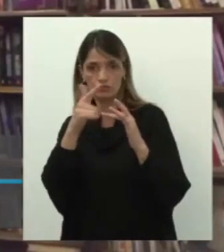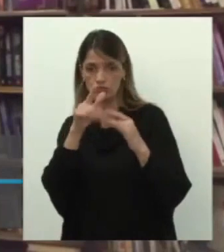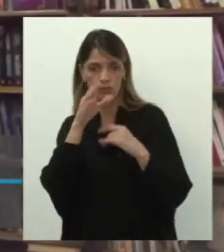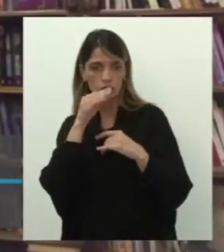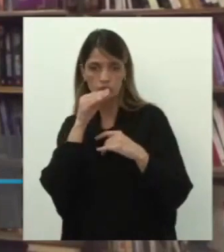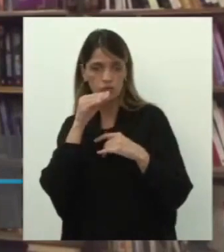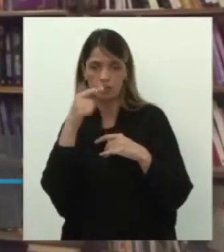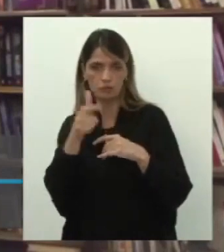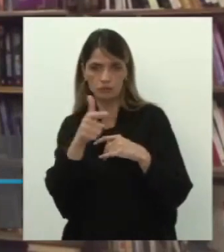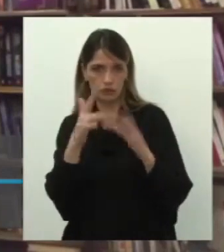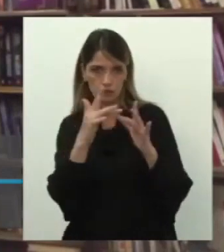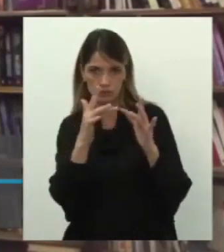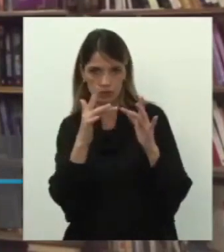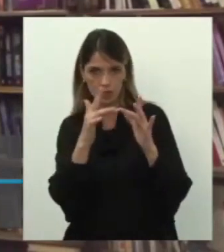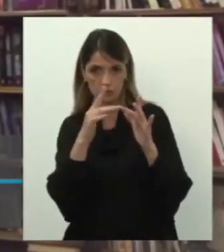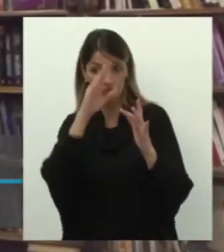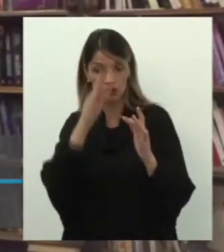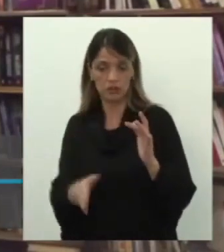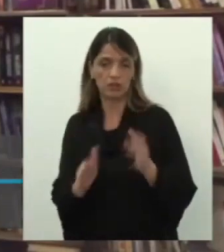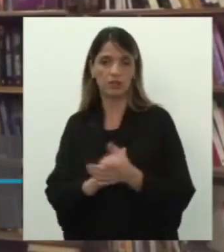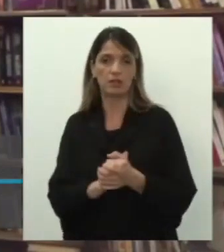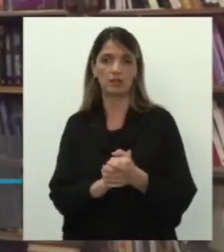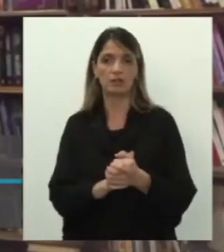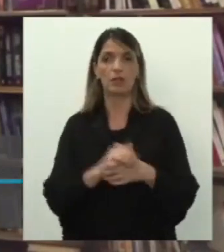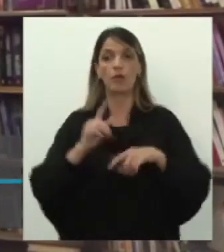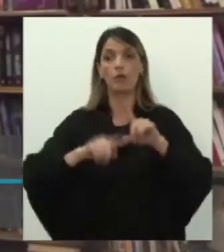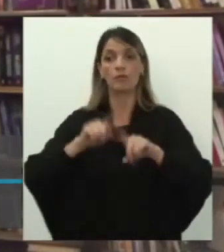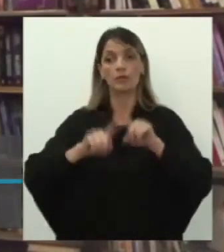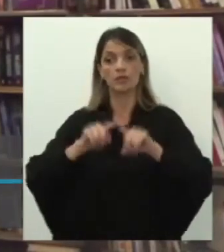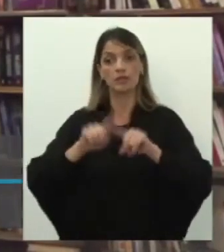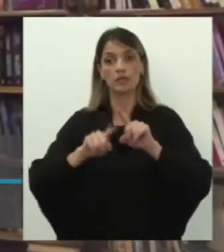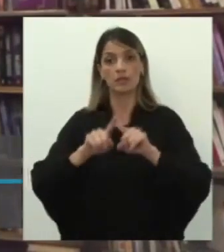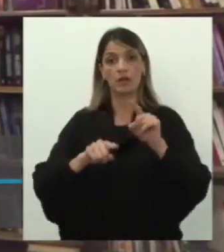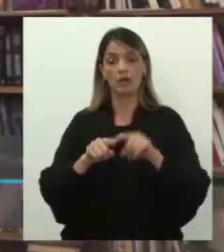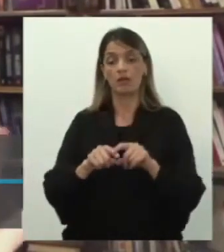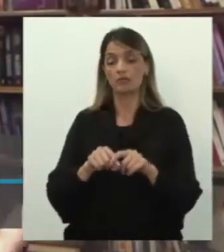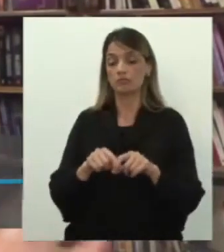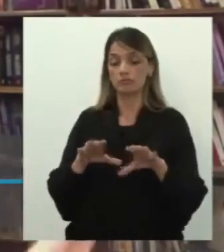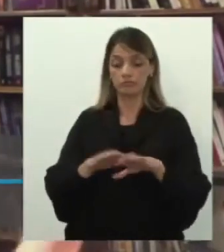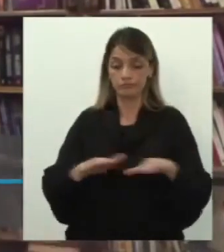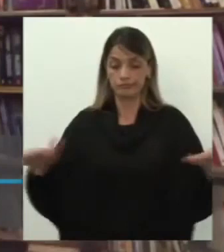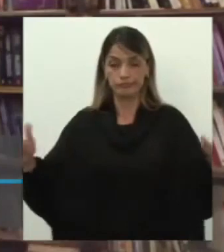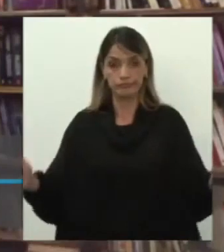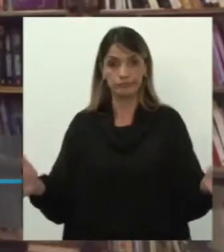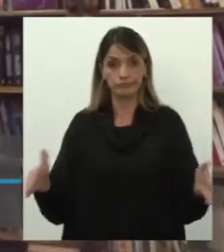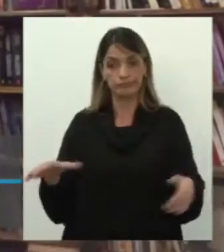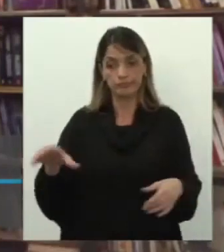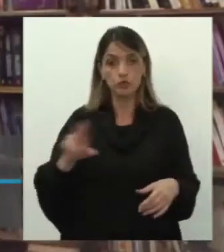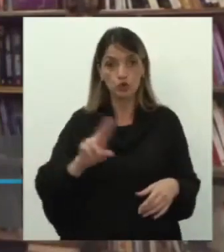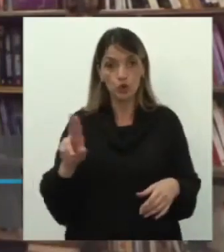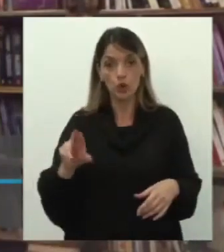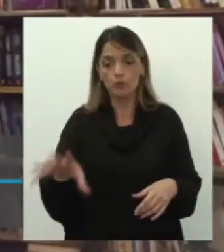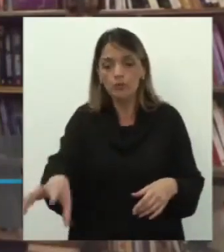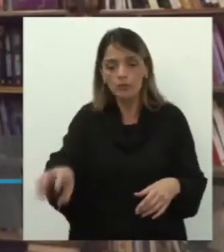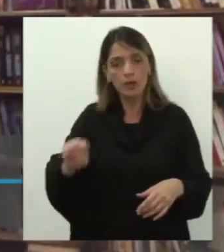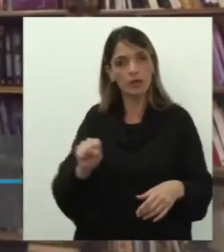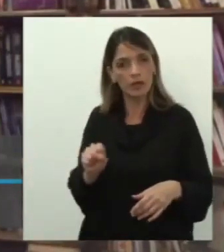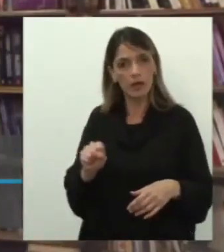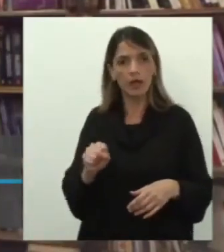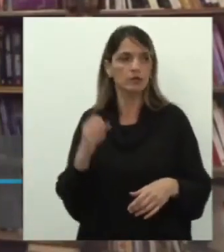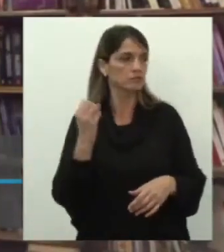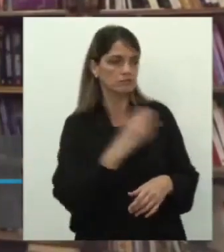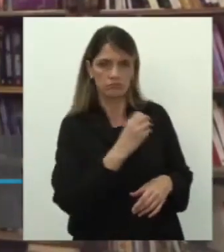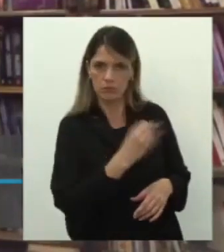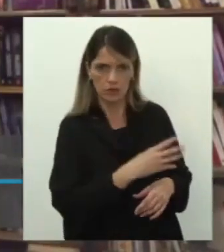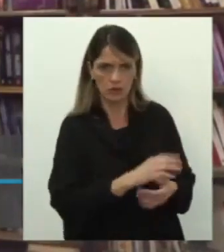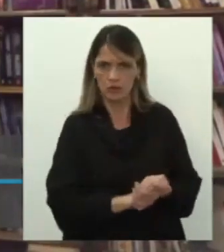os funcionários. Então, esse material foi disponibilizado de forma que eles pegassem lá, de acordo com o nome do seu filho, e já fossem